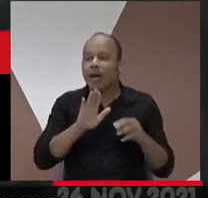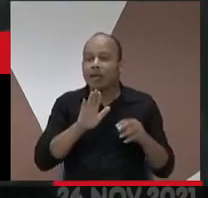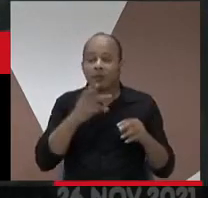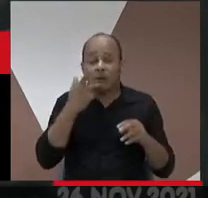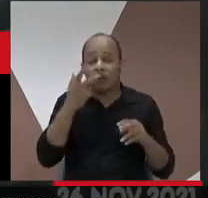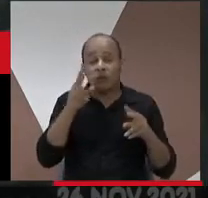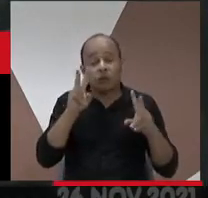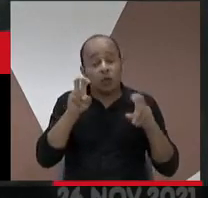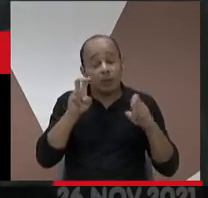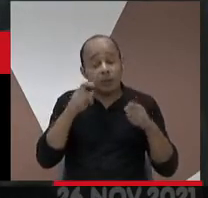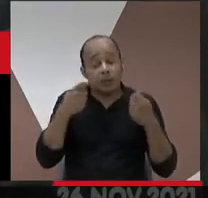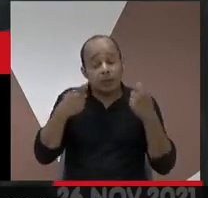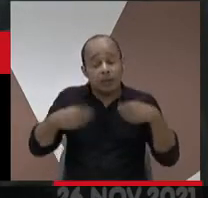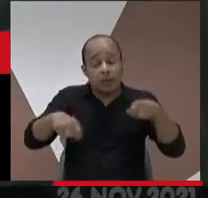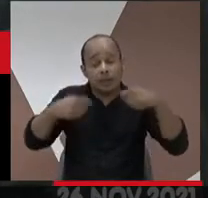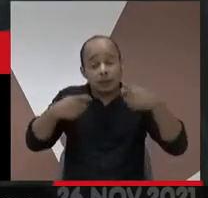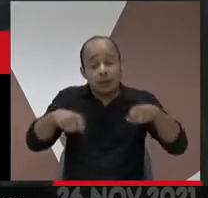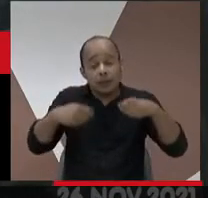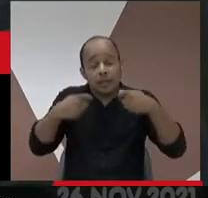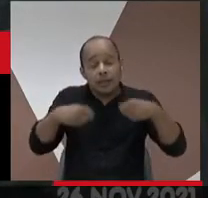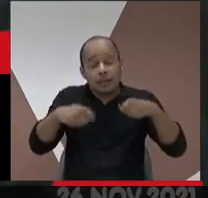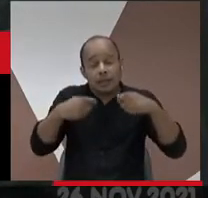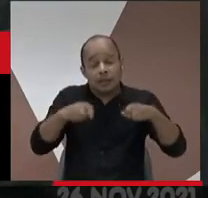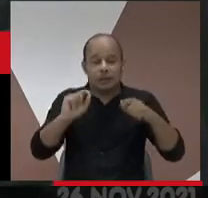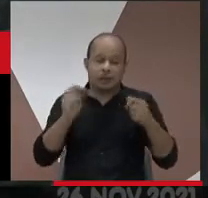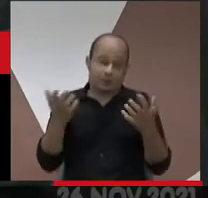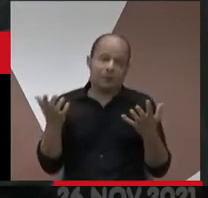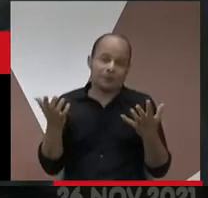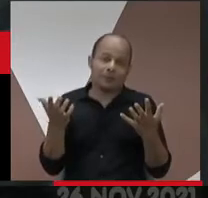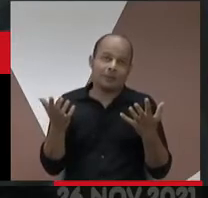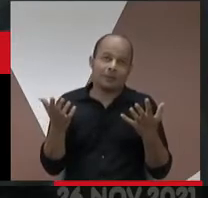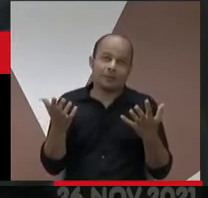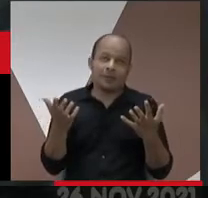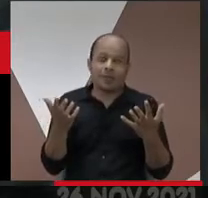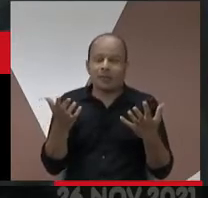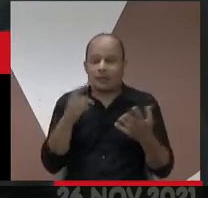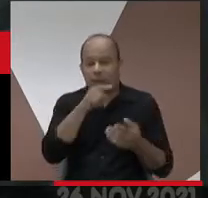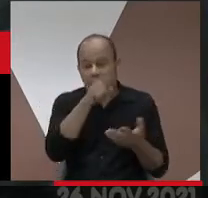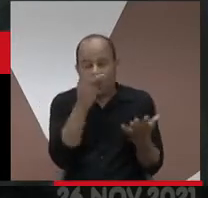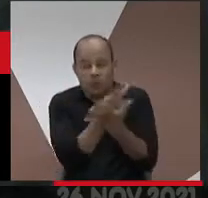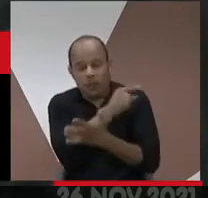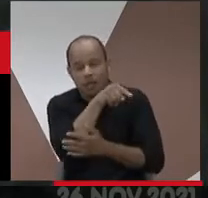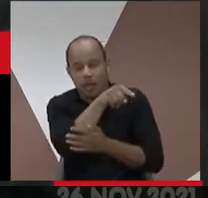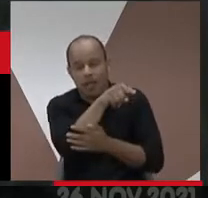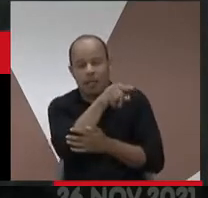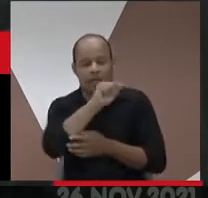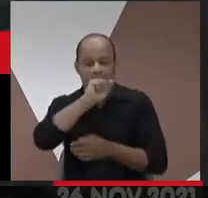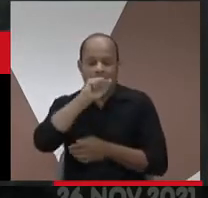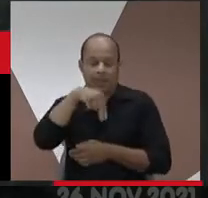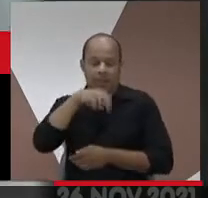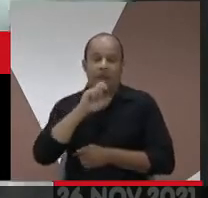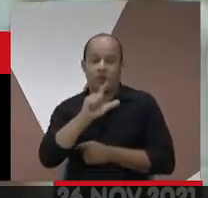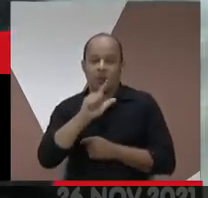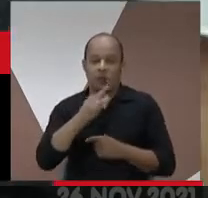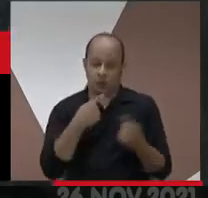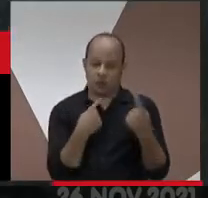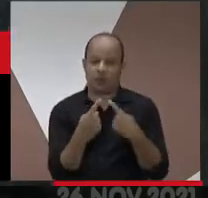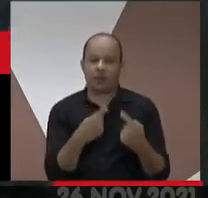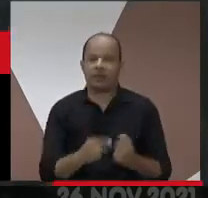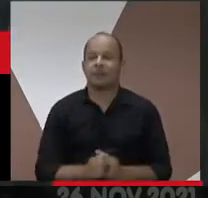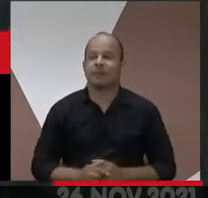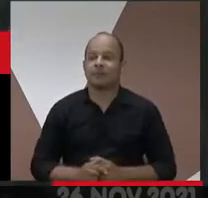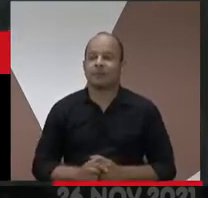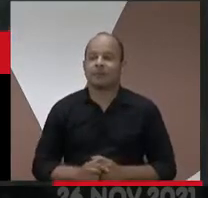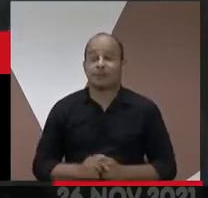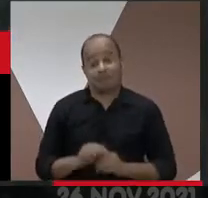necessidade em função dessa questão que acontece no anel rodoviário. Então, eu acho que